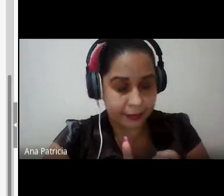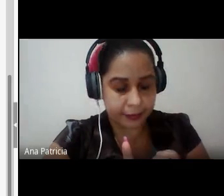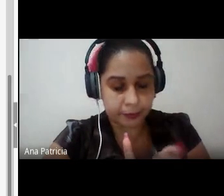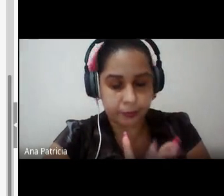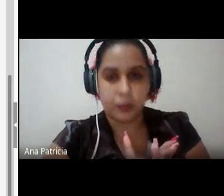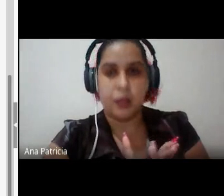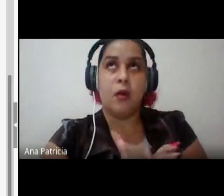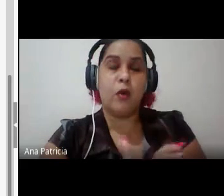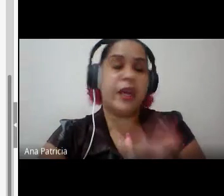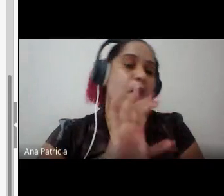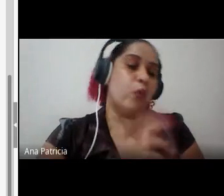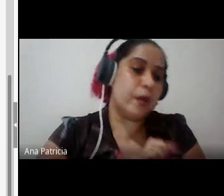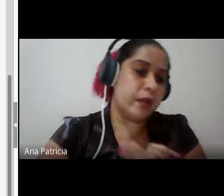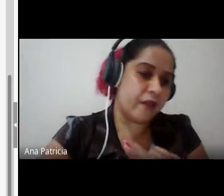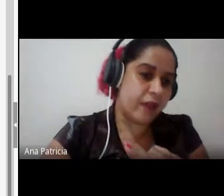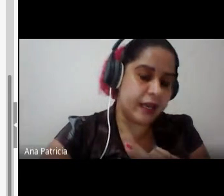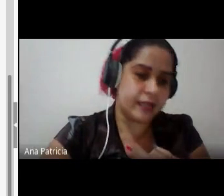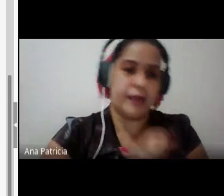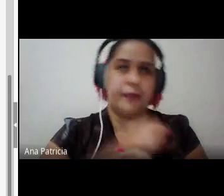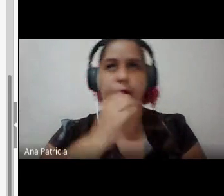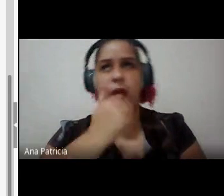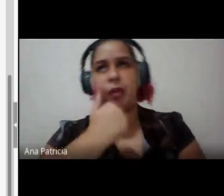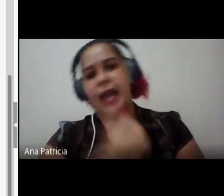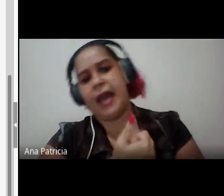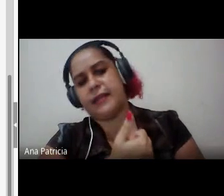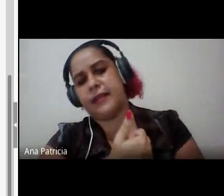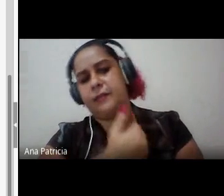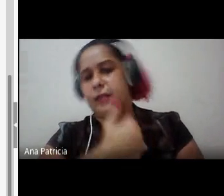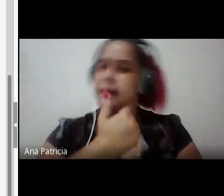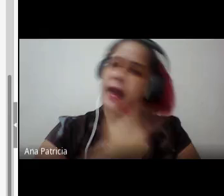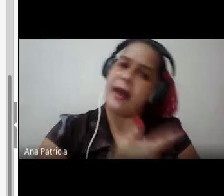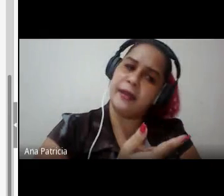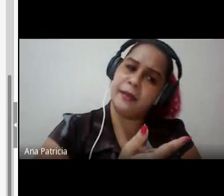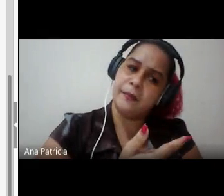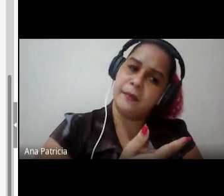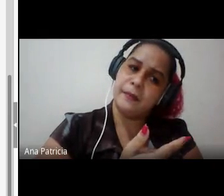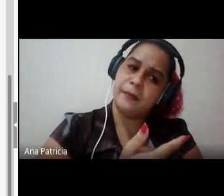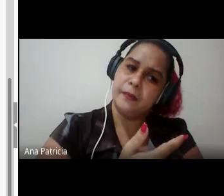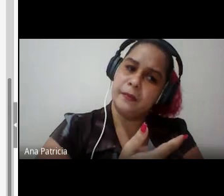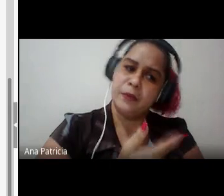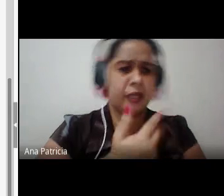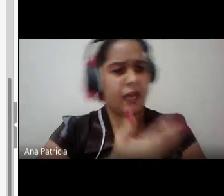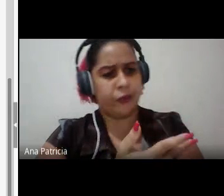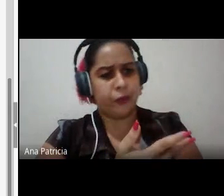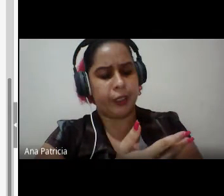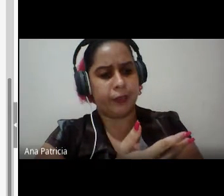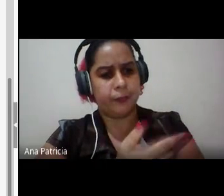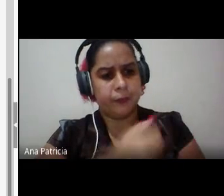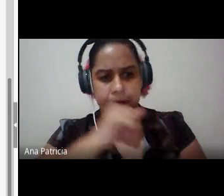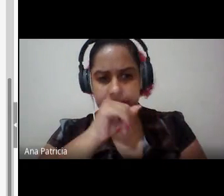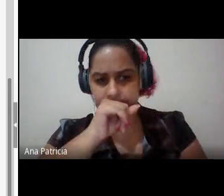quantidade. O que é um número de referência? Número de casa, idade, número de